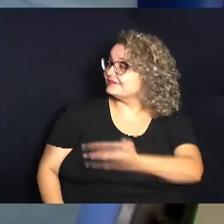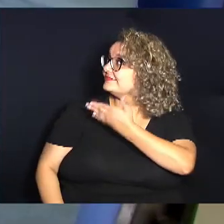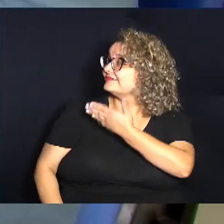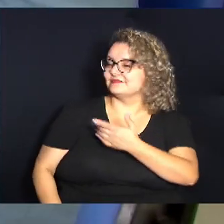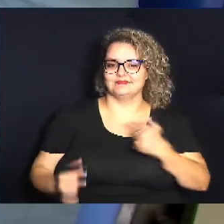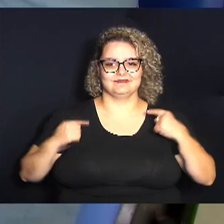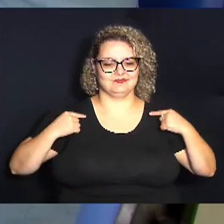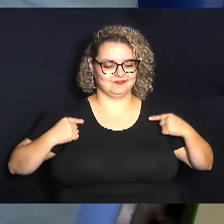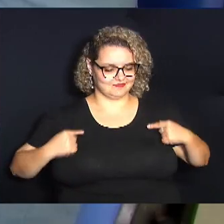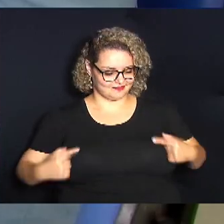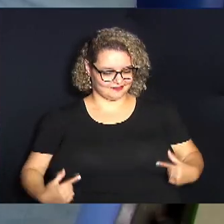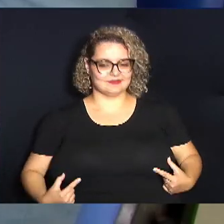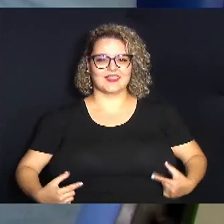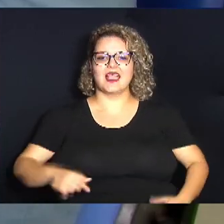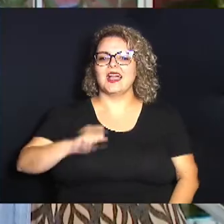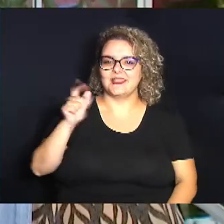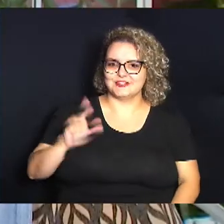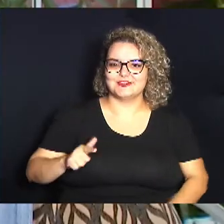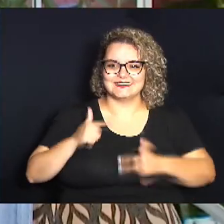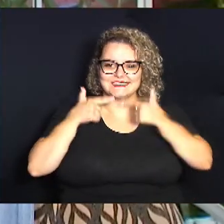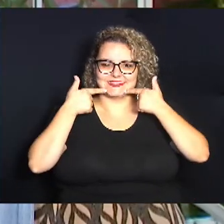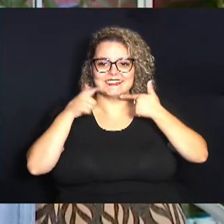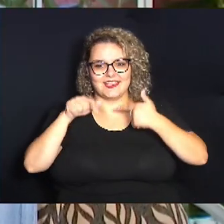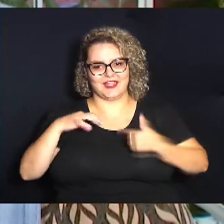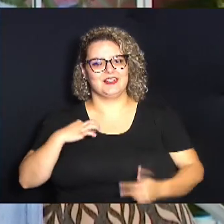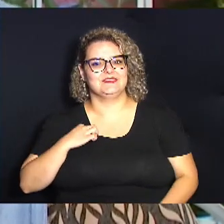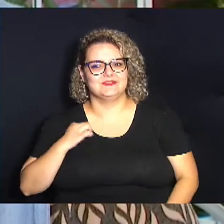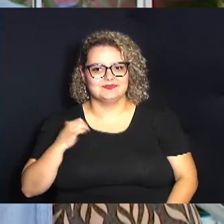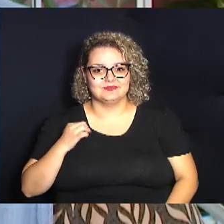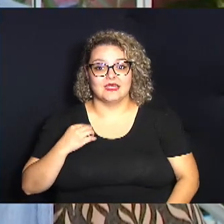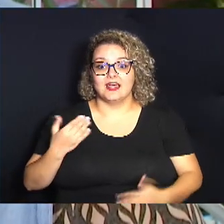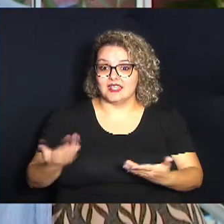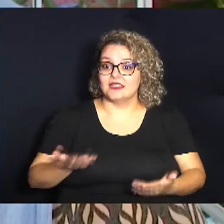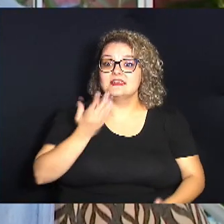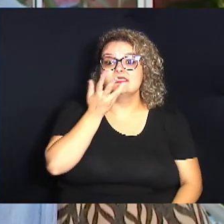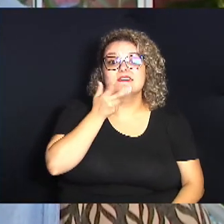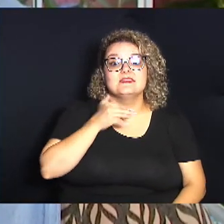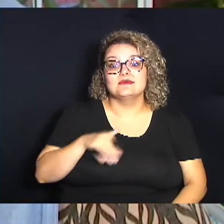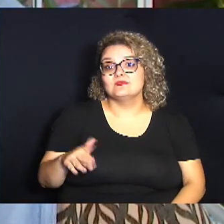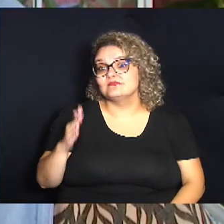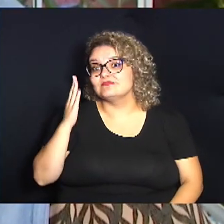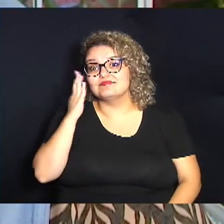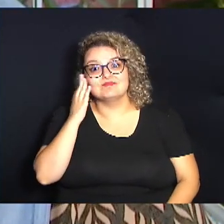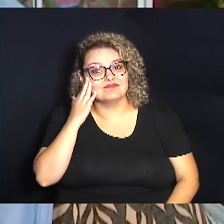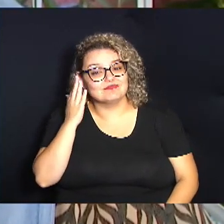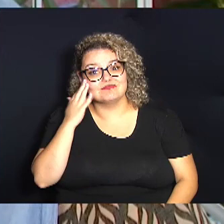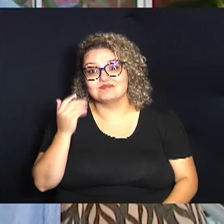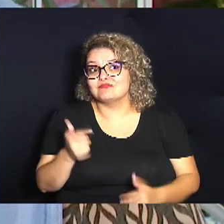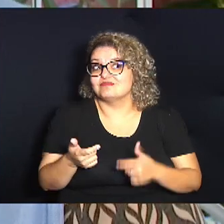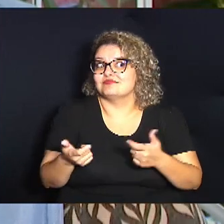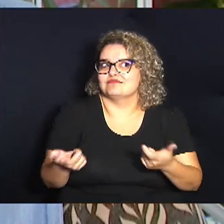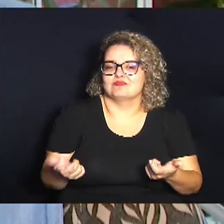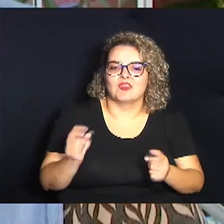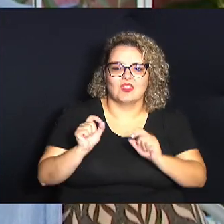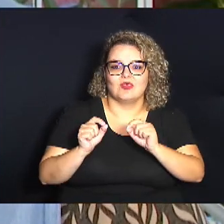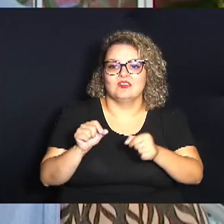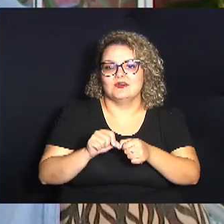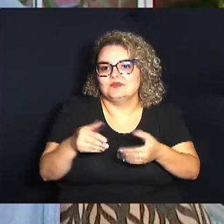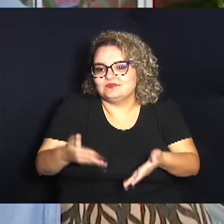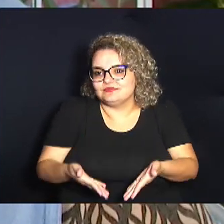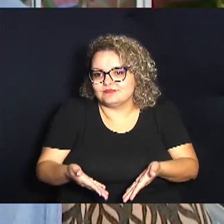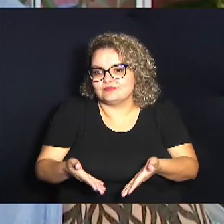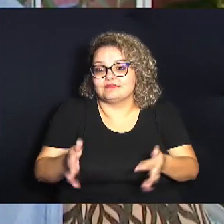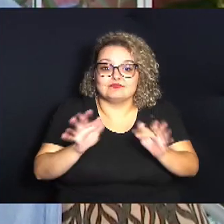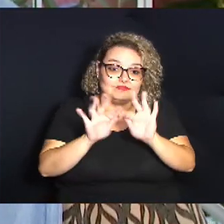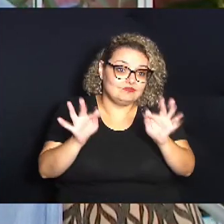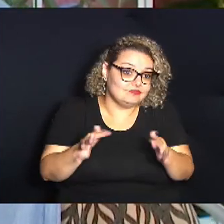sorriso no rosto, é um voluntário. E aqui as crianças, eles não entendem muito bem o que eles estão fazendo aqui. Então eles são